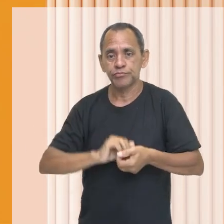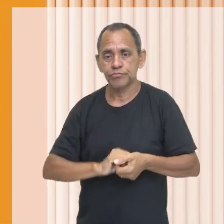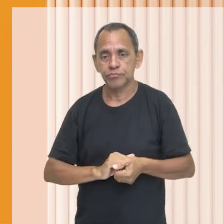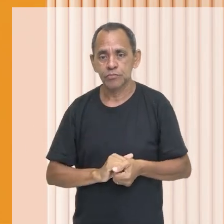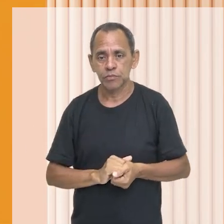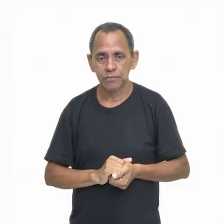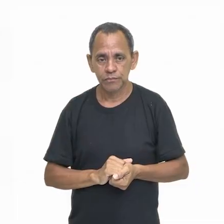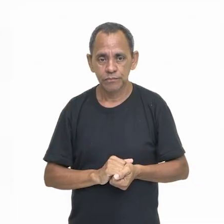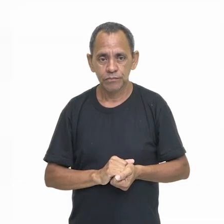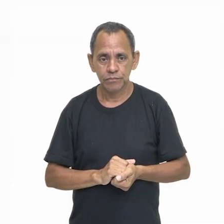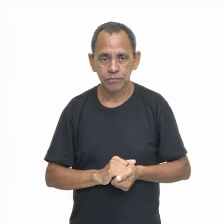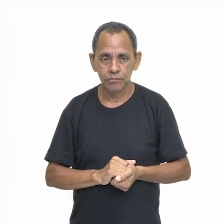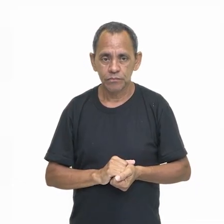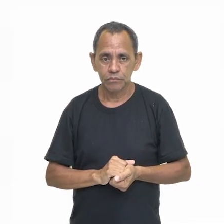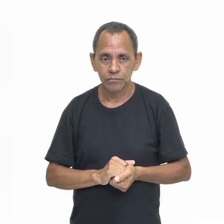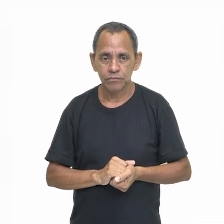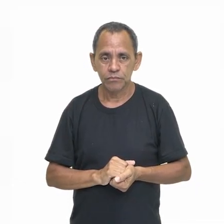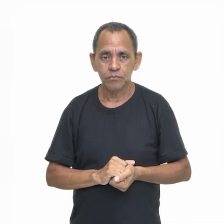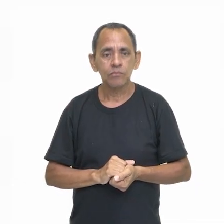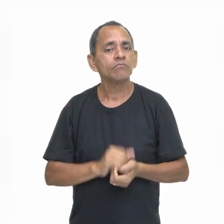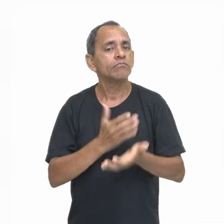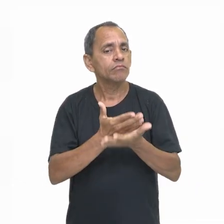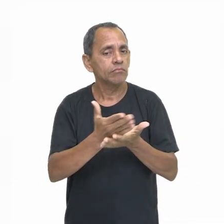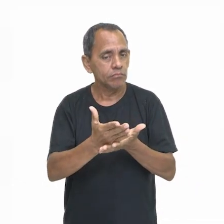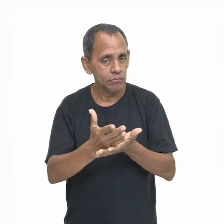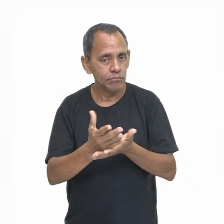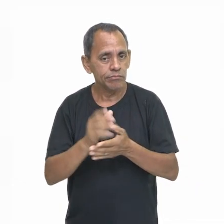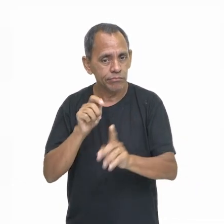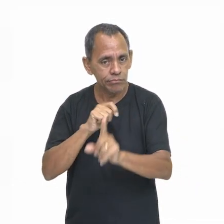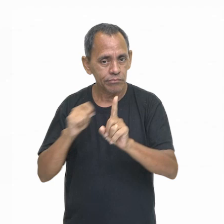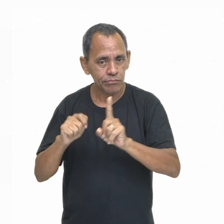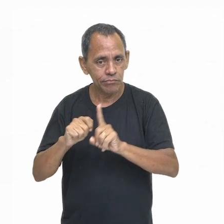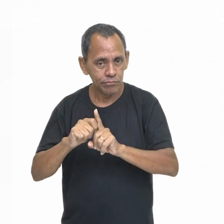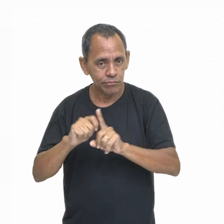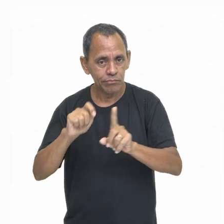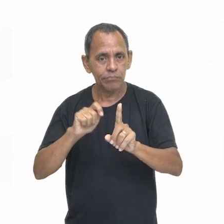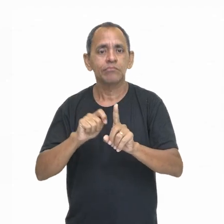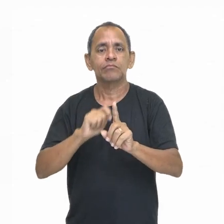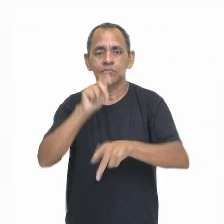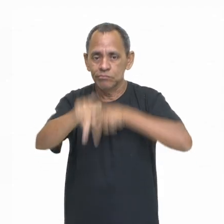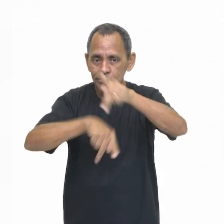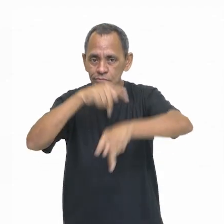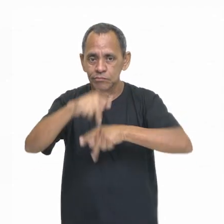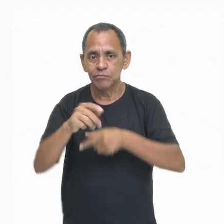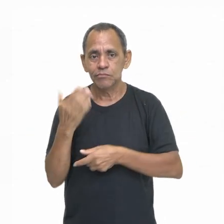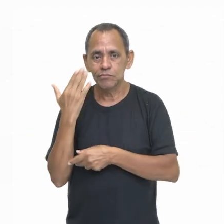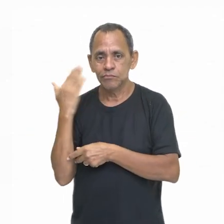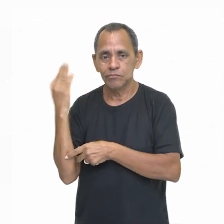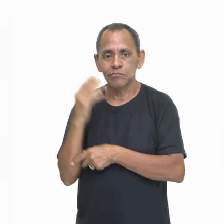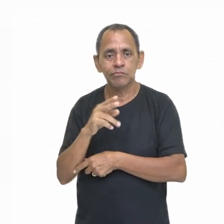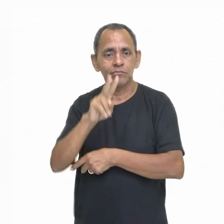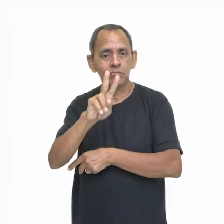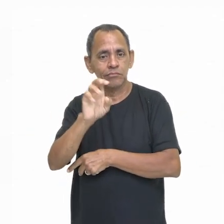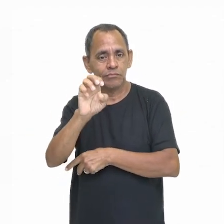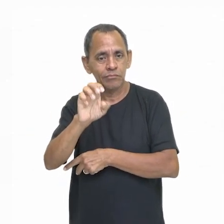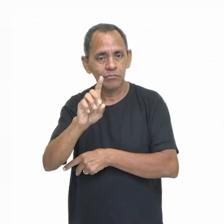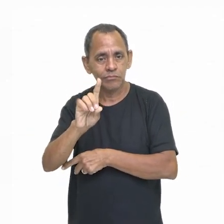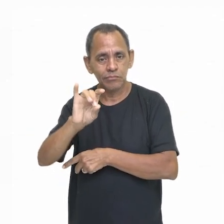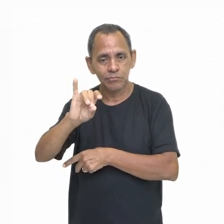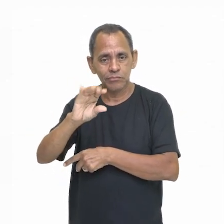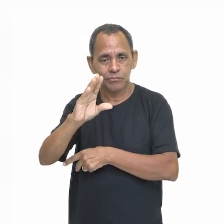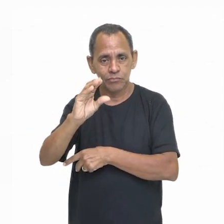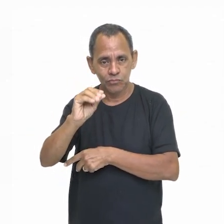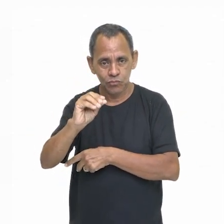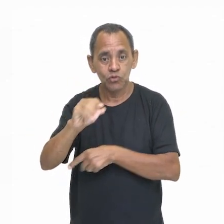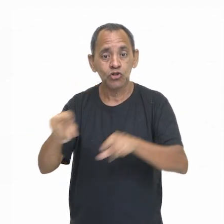as origens da civilização indiana também está conectada ao período védico, né, e à ascensão